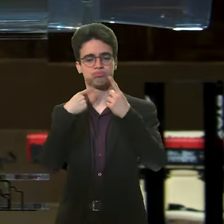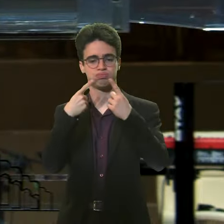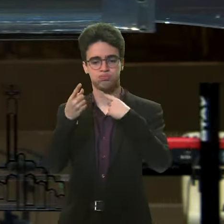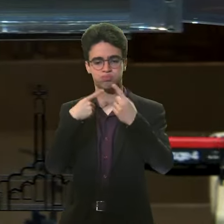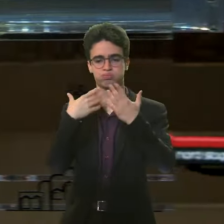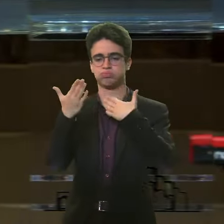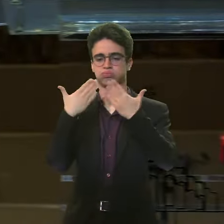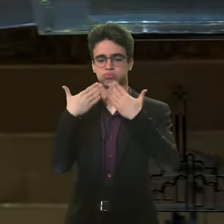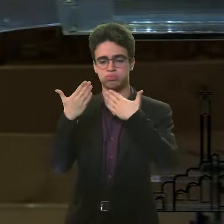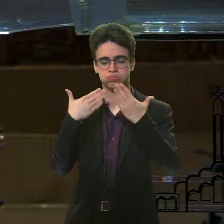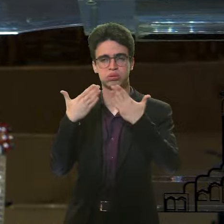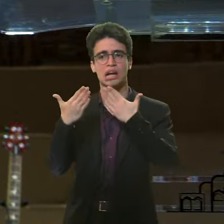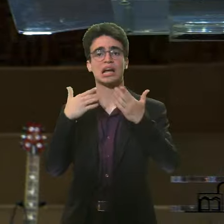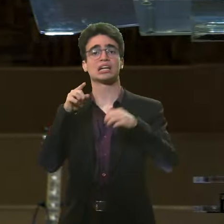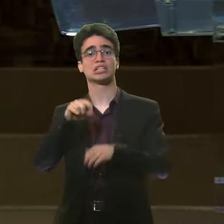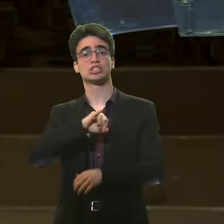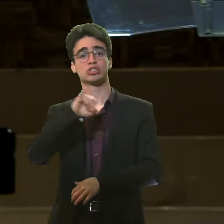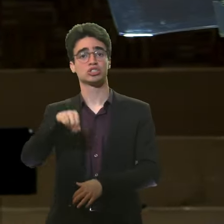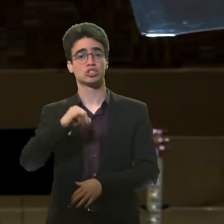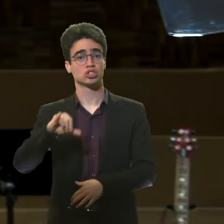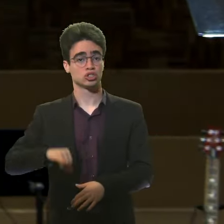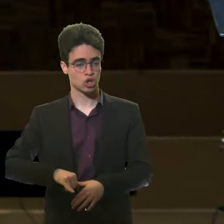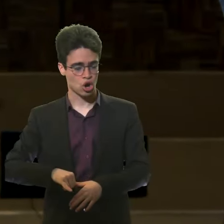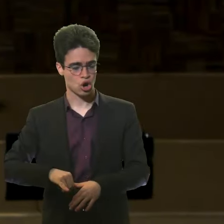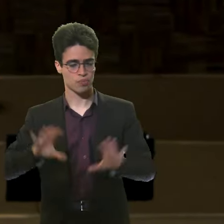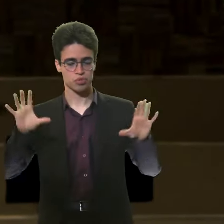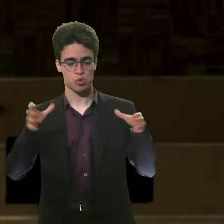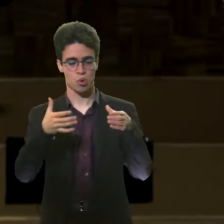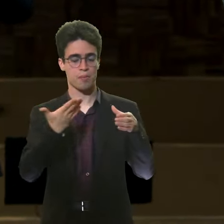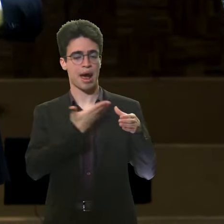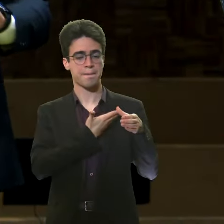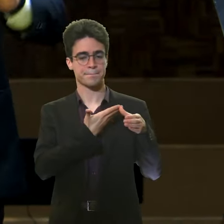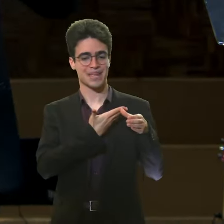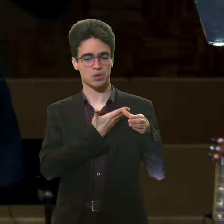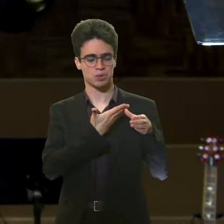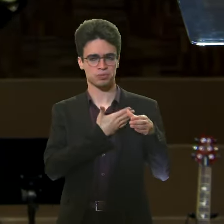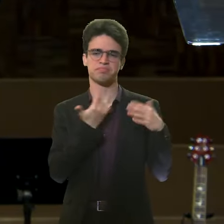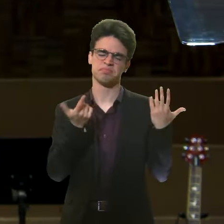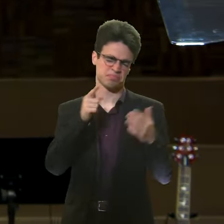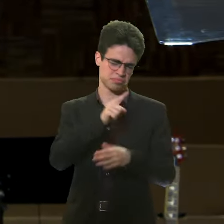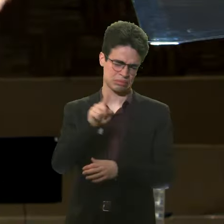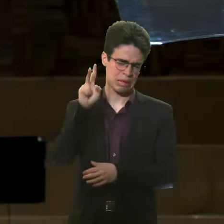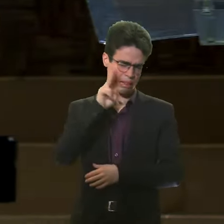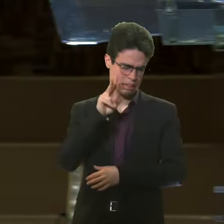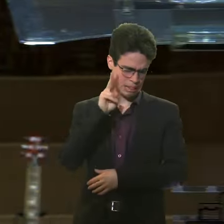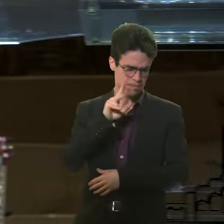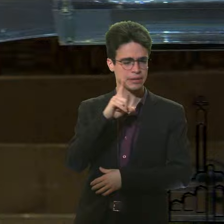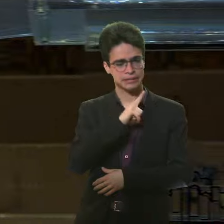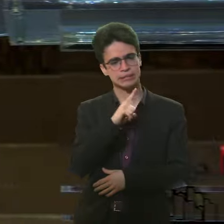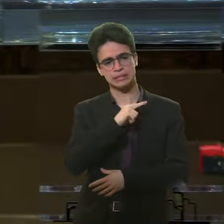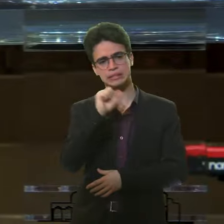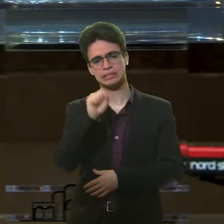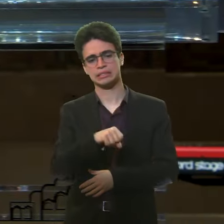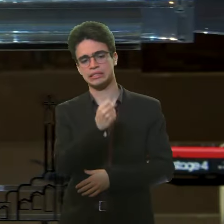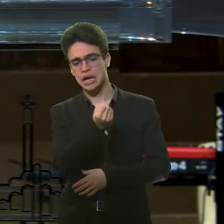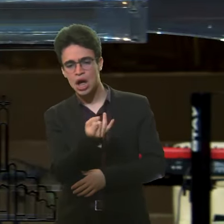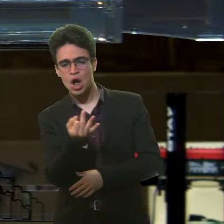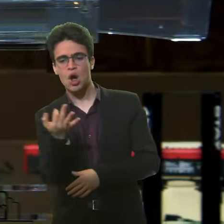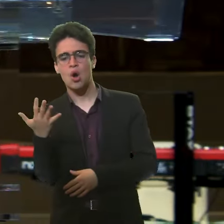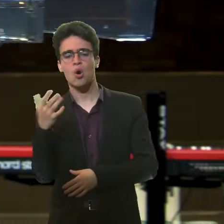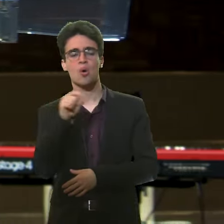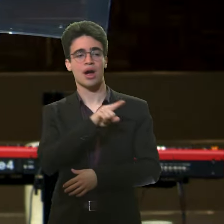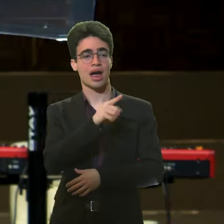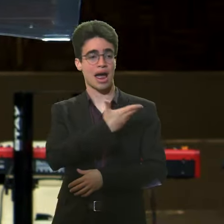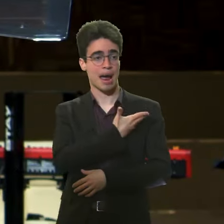discursos aqui de Jó e de mais alguns amigos. Se você se lembra de ter lido, você vai lembrar de alguns conselhos que